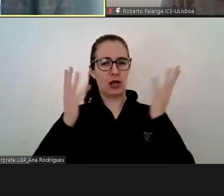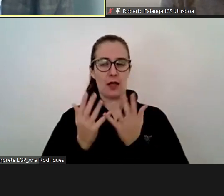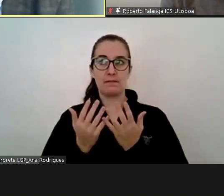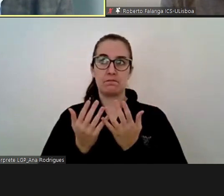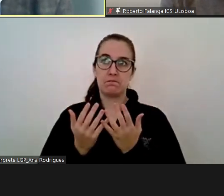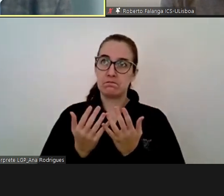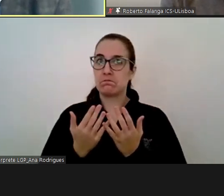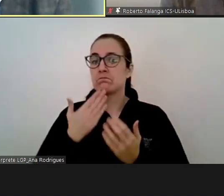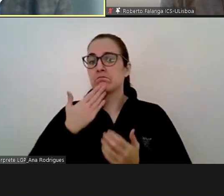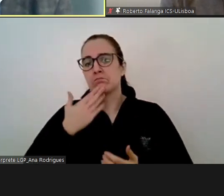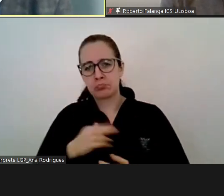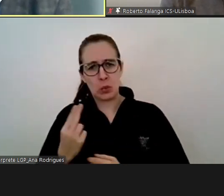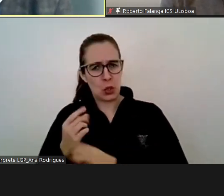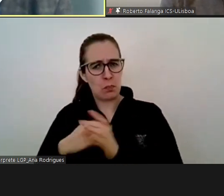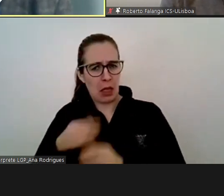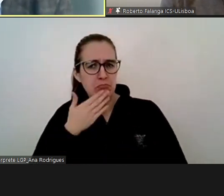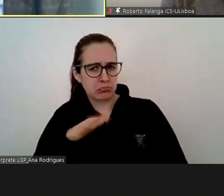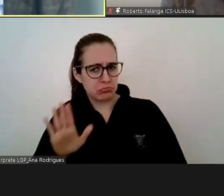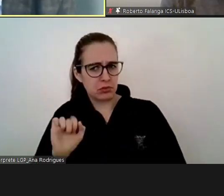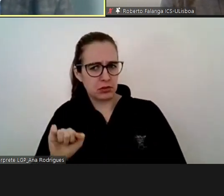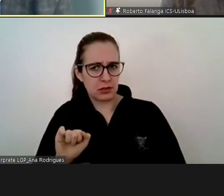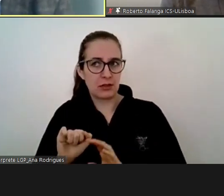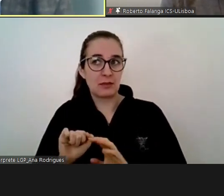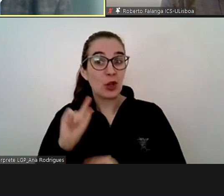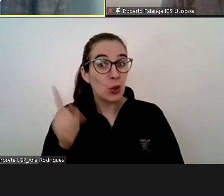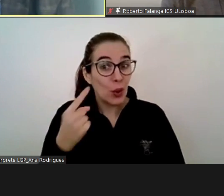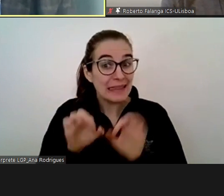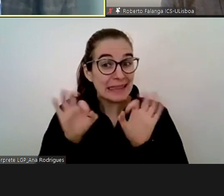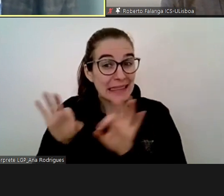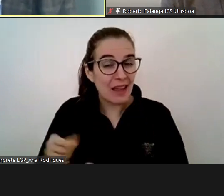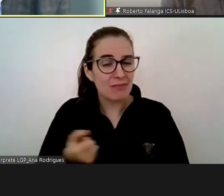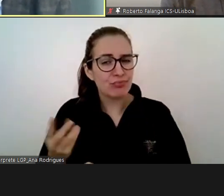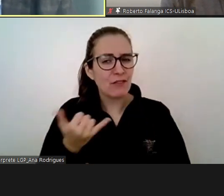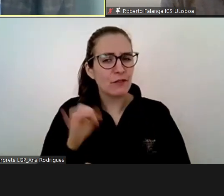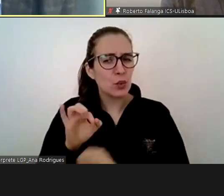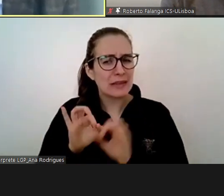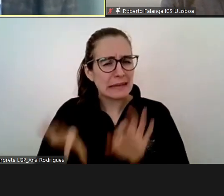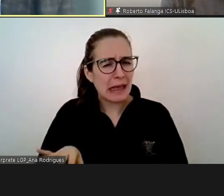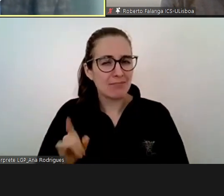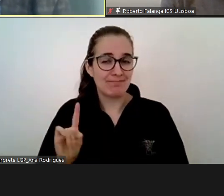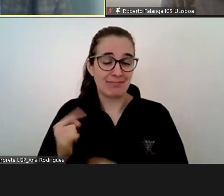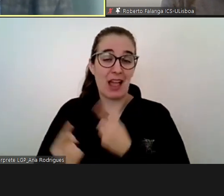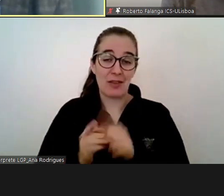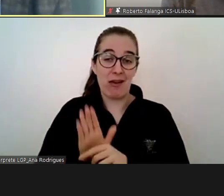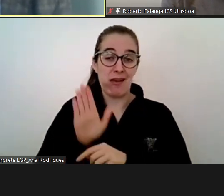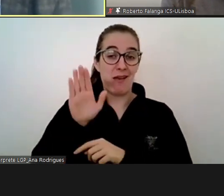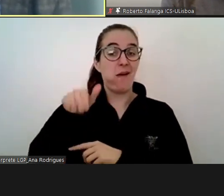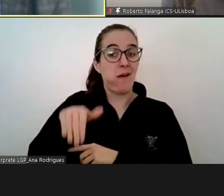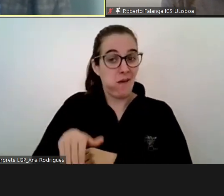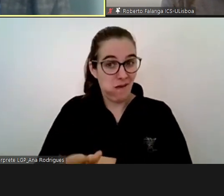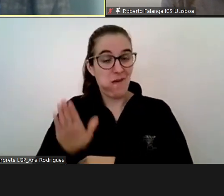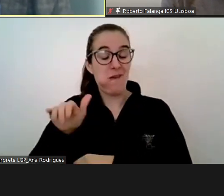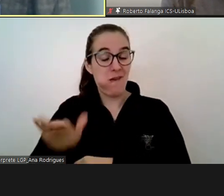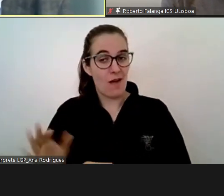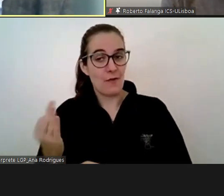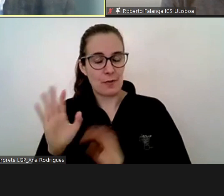mesmo dentro dos países da União Europeia, enfim, não é verdade que todos os 28 não haja regressões nisso. Mas mesmo que entendêssemos que